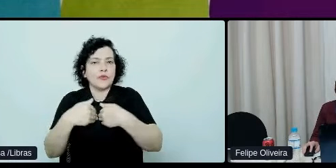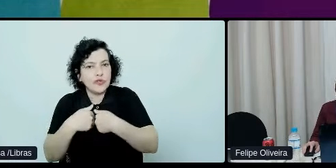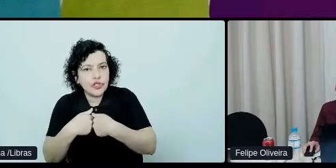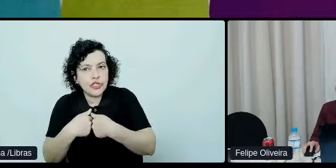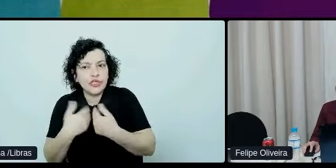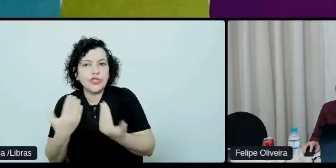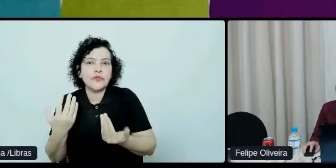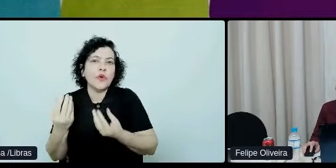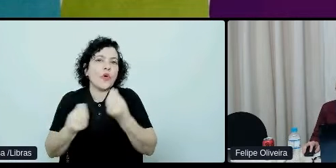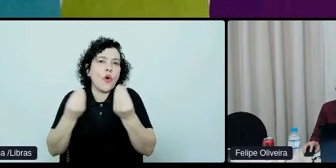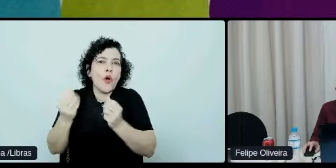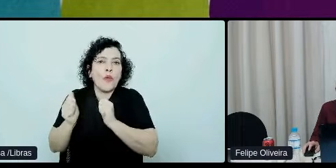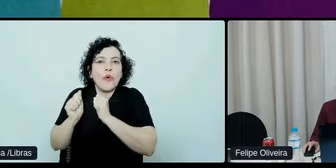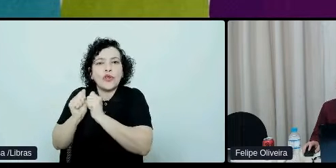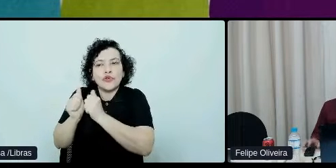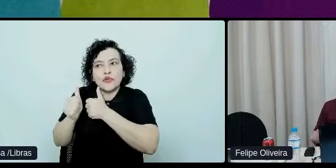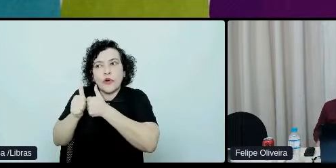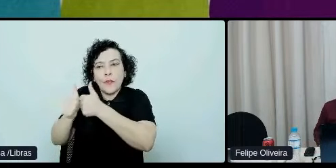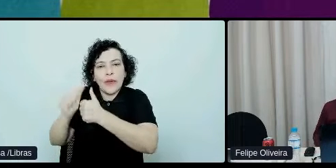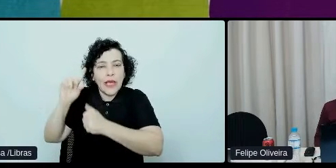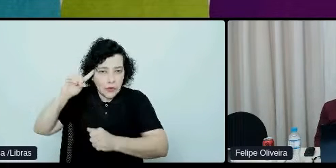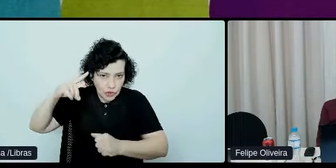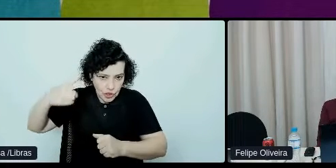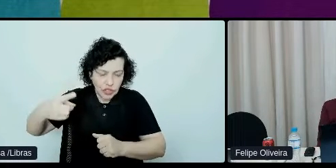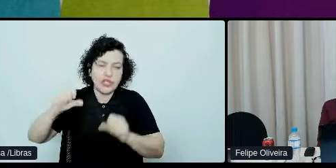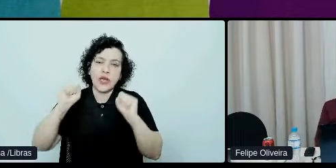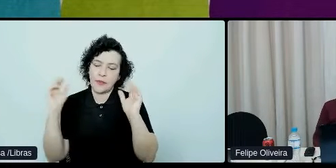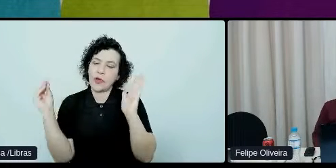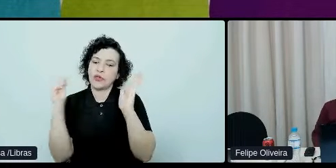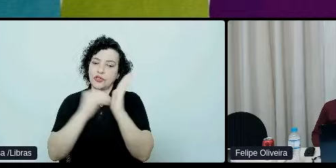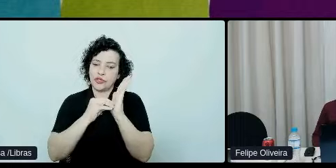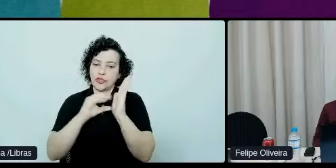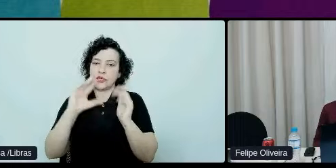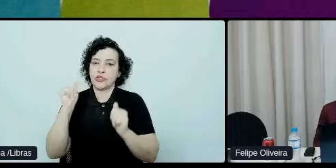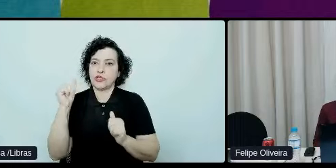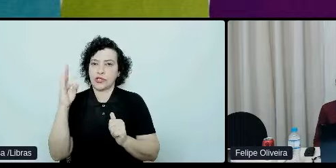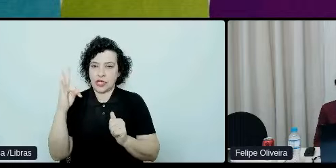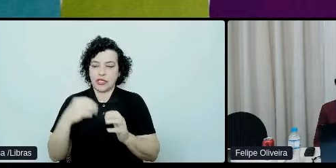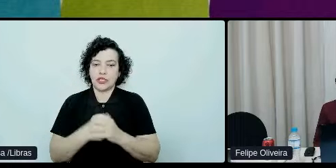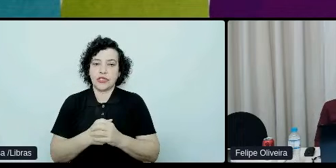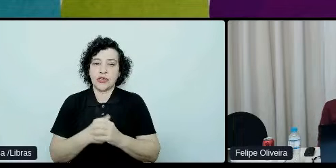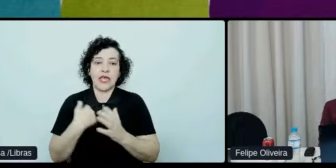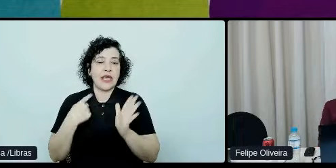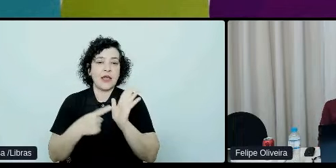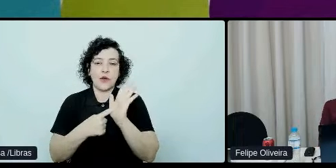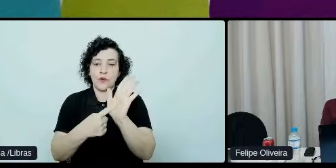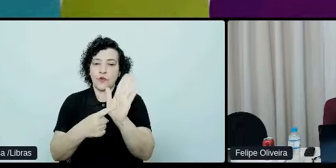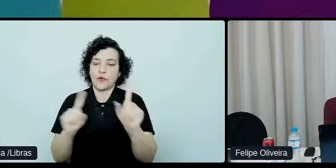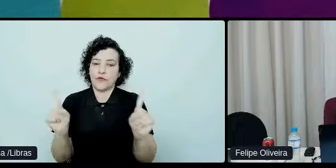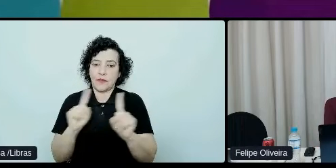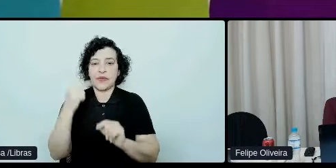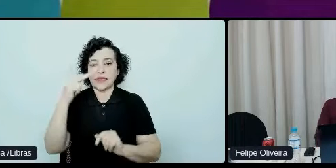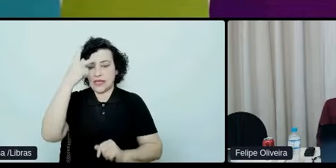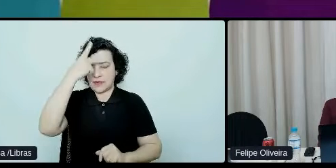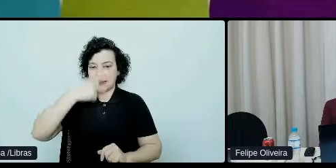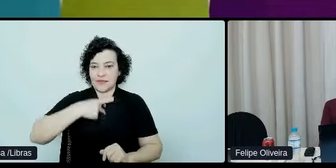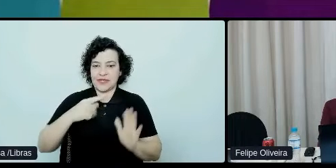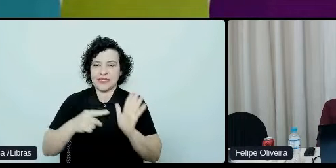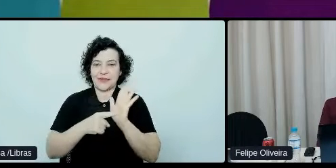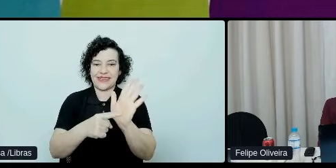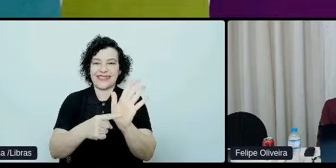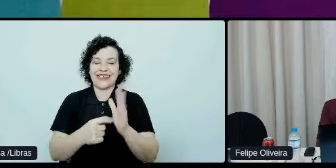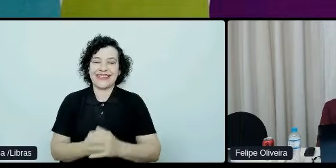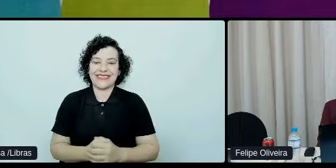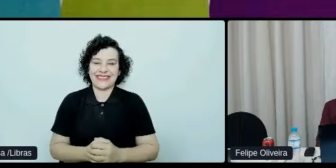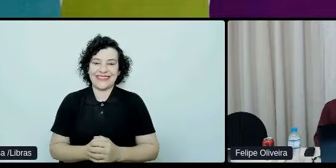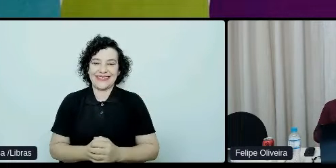colocar aqui no chat. Beleza? Então, a Vanessa vai começar a conversar com vocês. Eu não vou apresentar ela que vai se apresentar para vocês. E vamos nessa. Bora